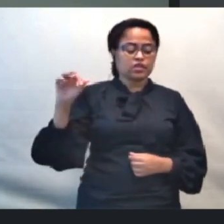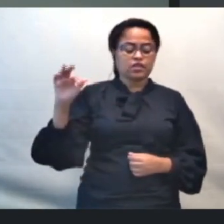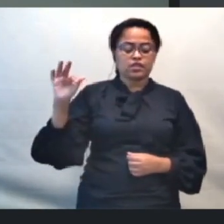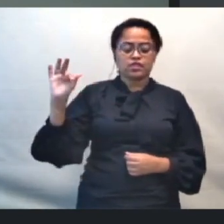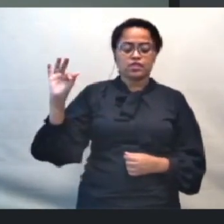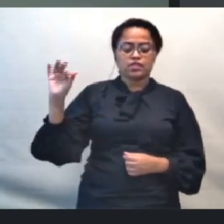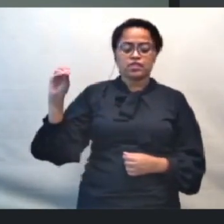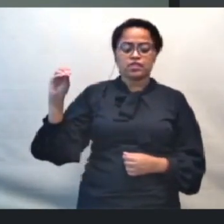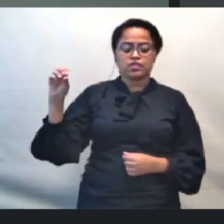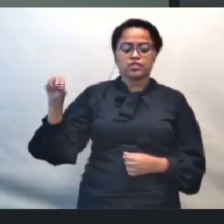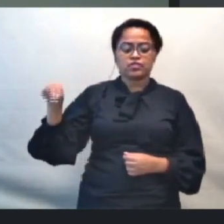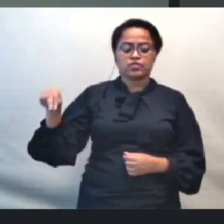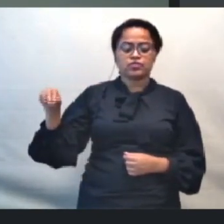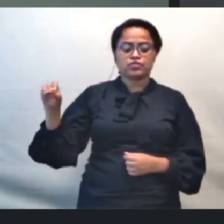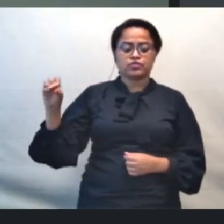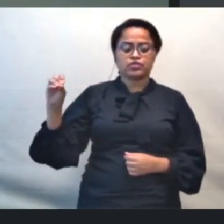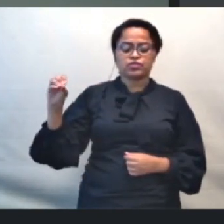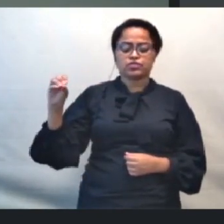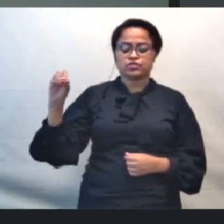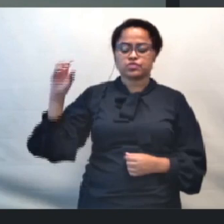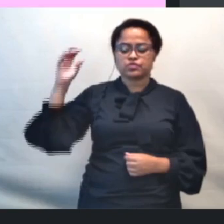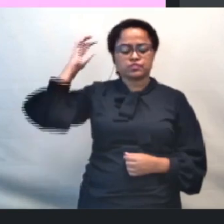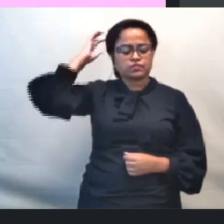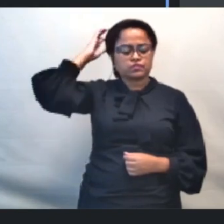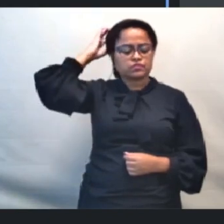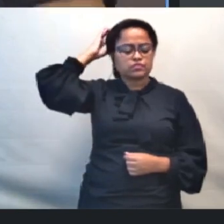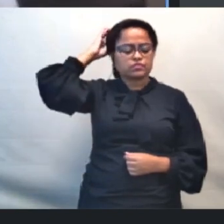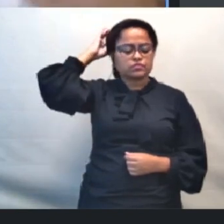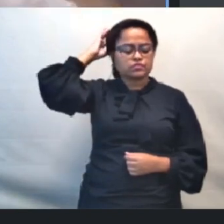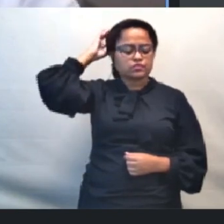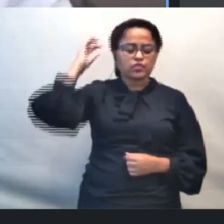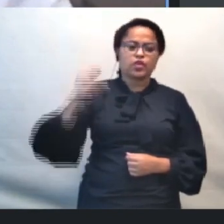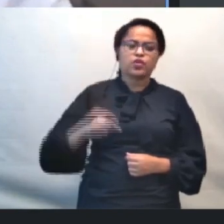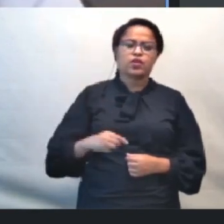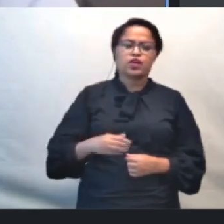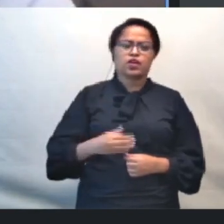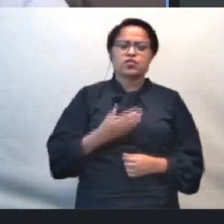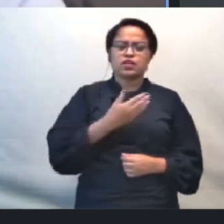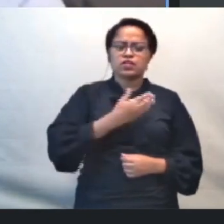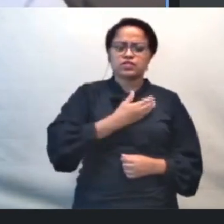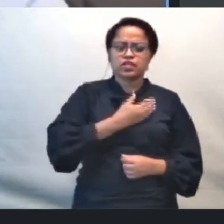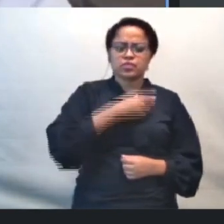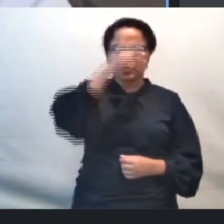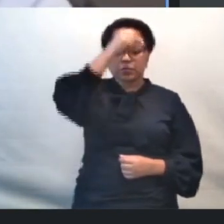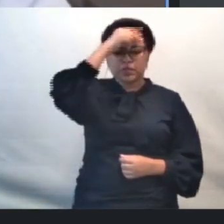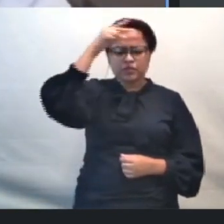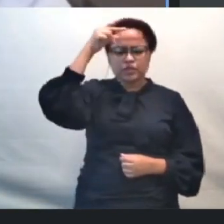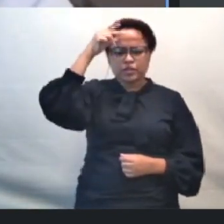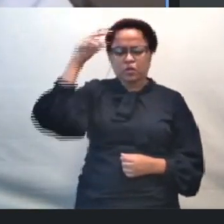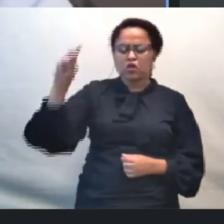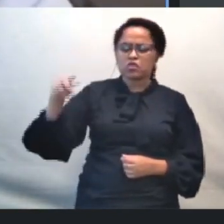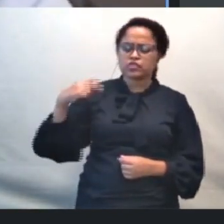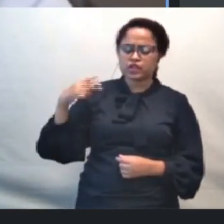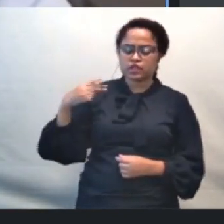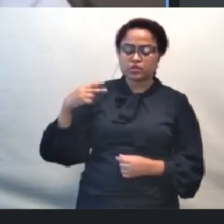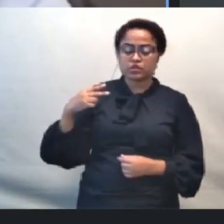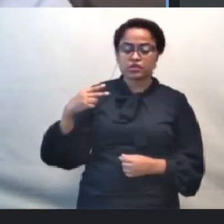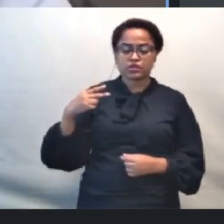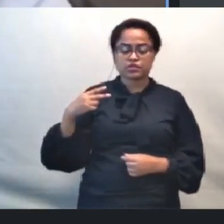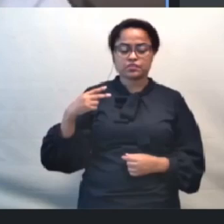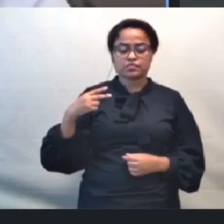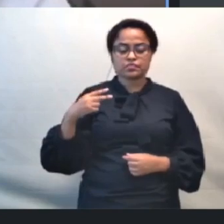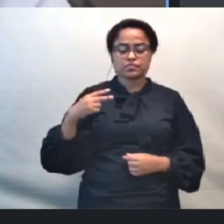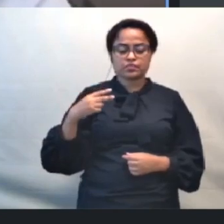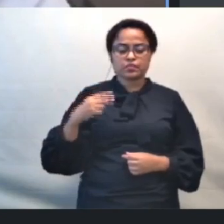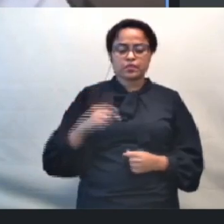Boa tarde, meus presentes, cumprimentar os colegas da Prefeitura, na pessoa do Bruno, e os vereadores, na pessoa do vereador Zé Ferreira, que preside